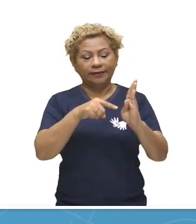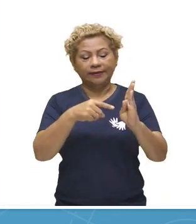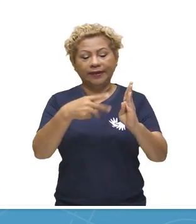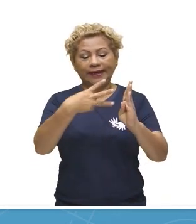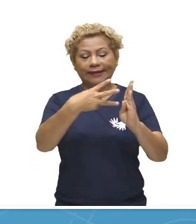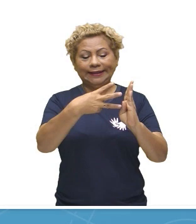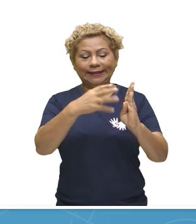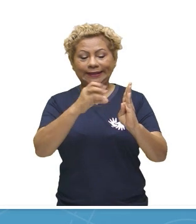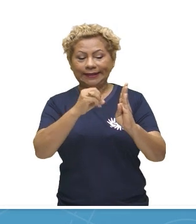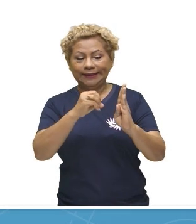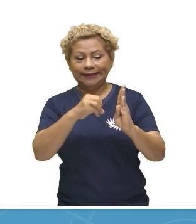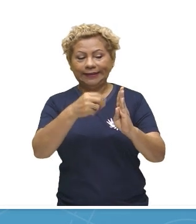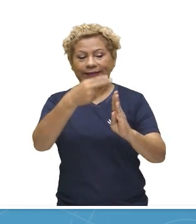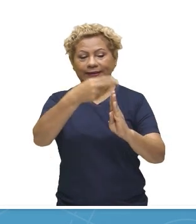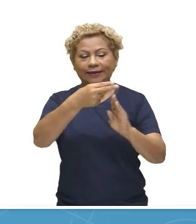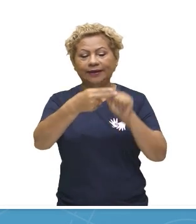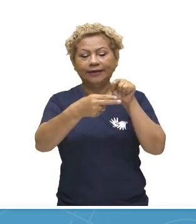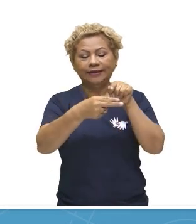Porque eu tenho